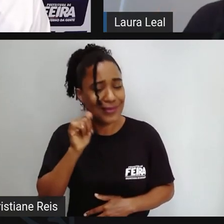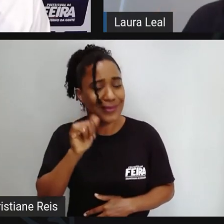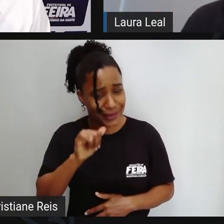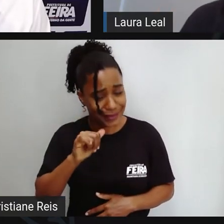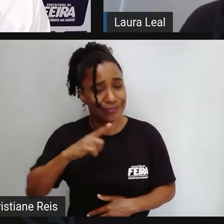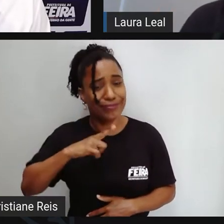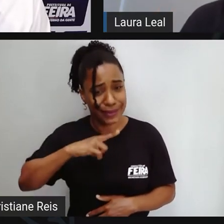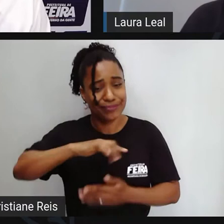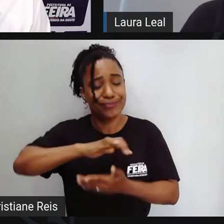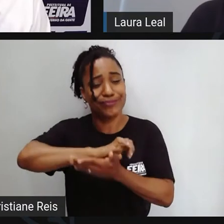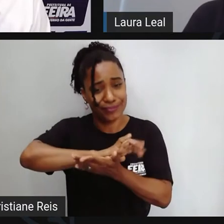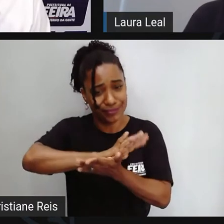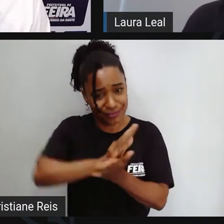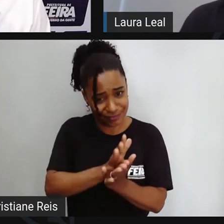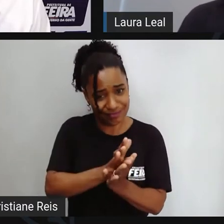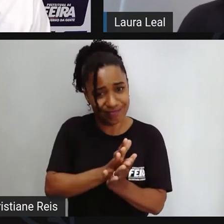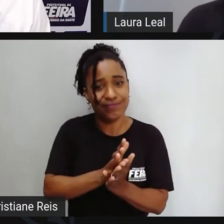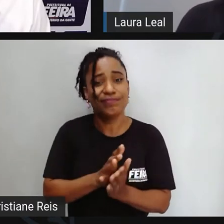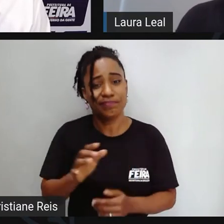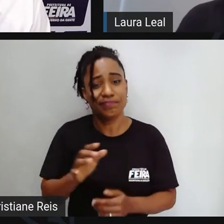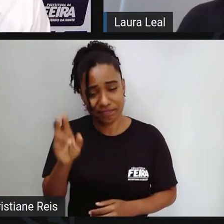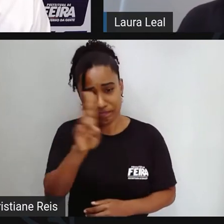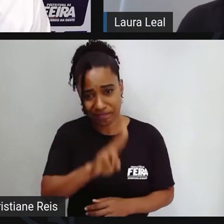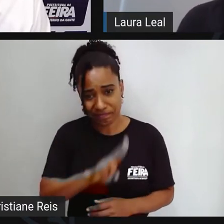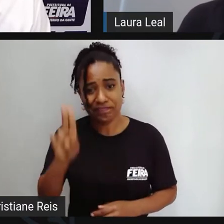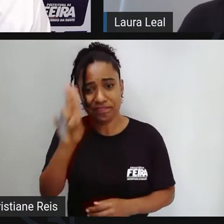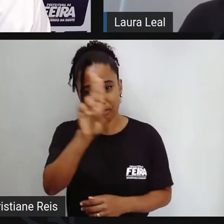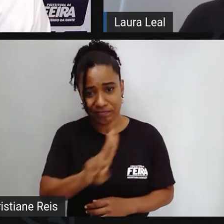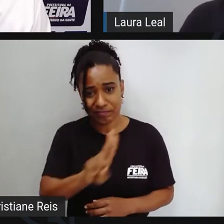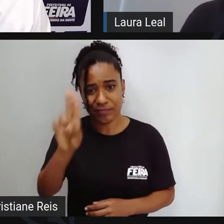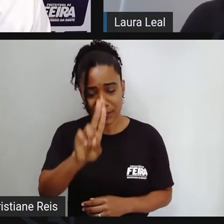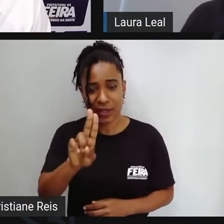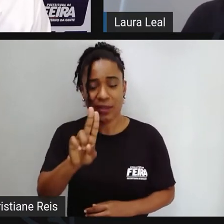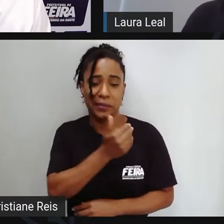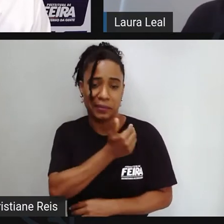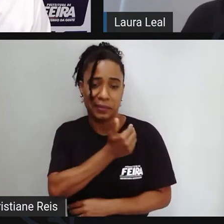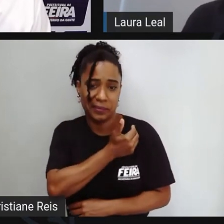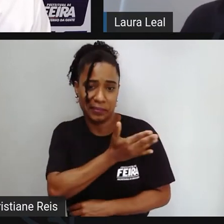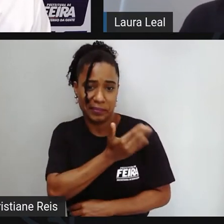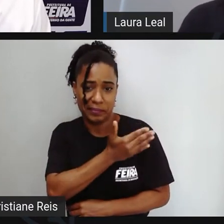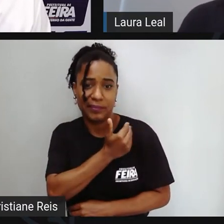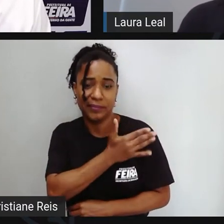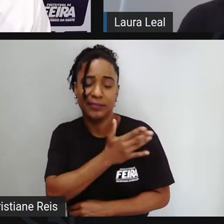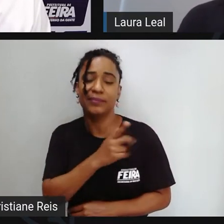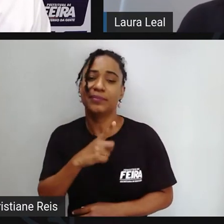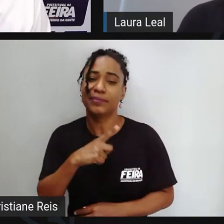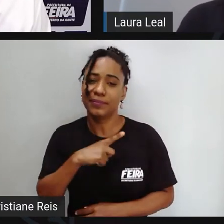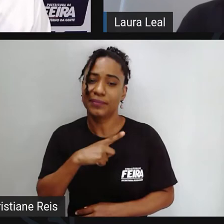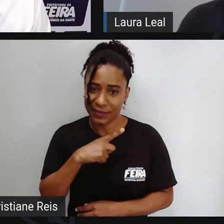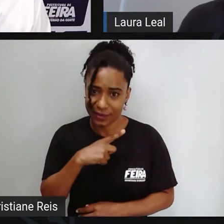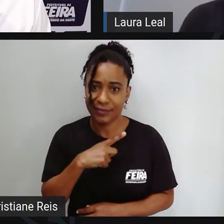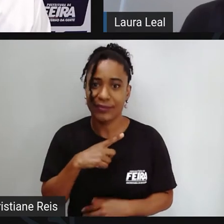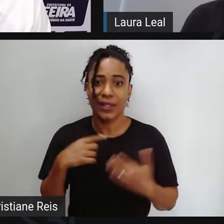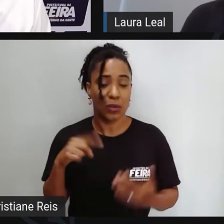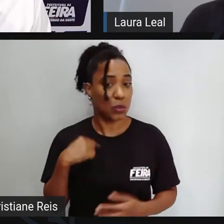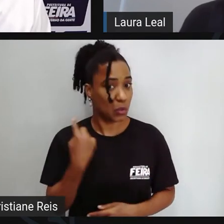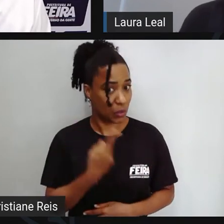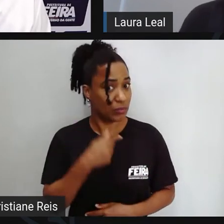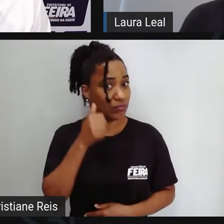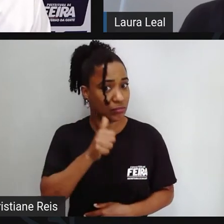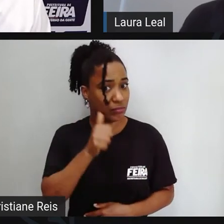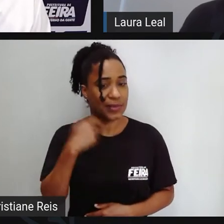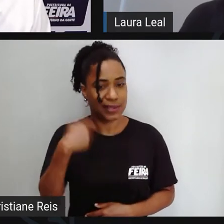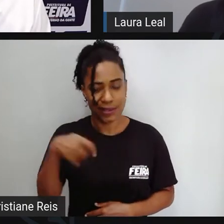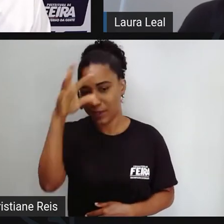acadêmica, a gente passa, sim, por momentos de misoginia e preconceito dentro da academia. E a gente, desde muito cedo, tem que aprender a enfrentar isso de alguma